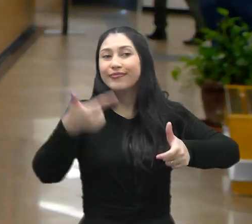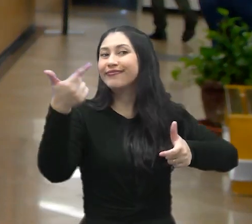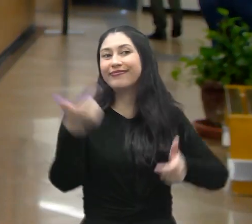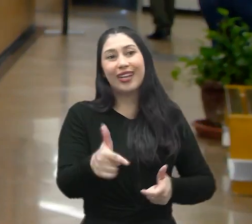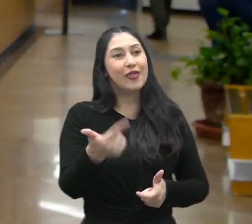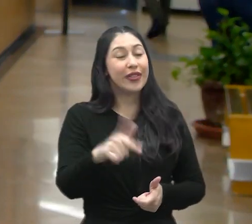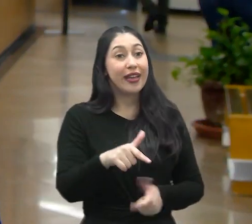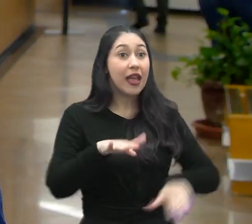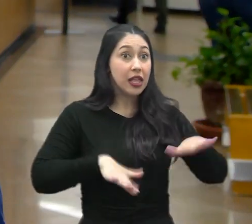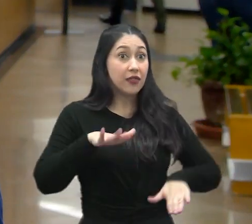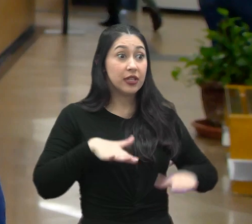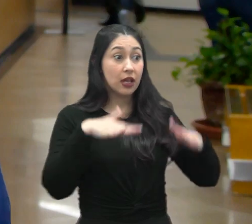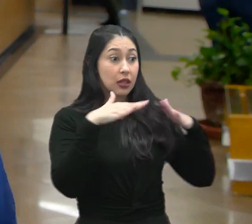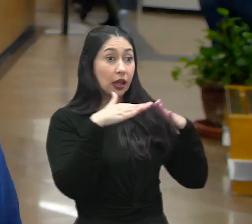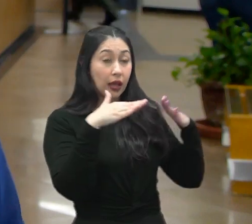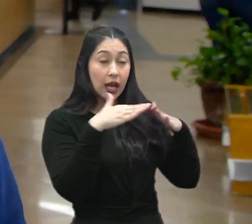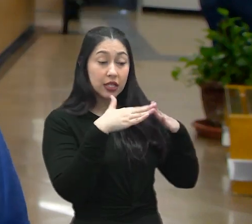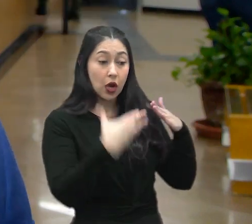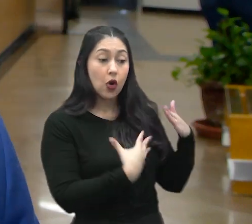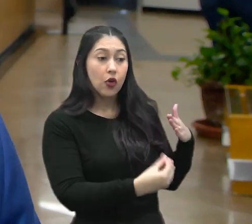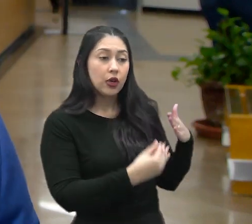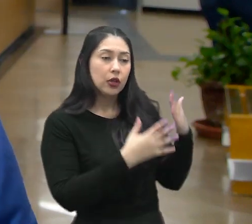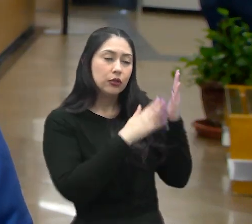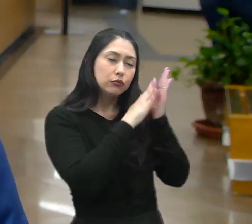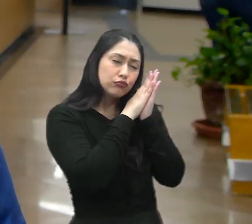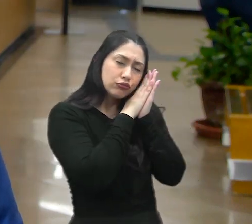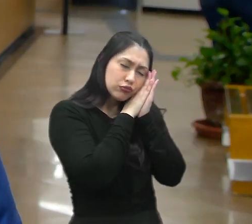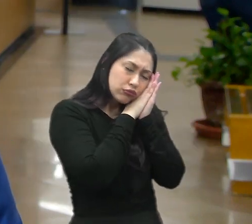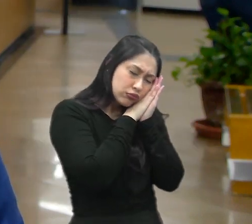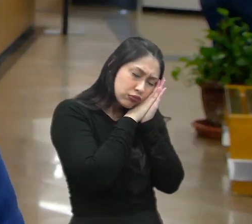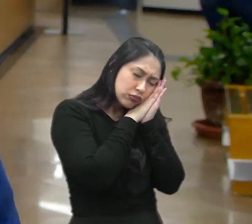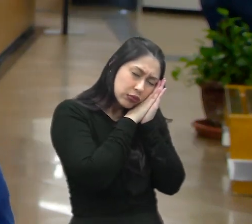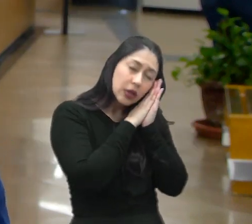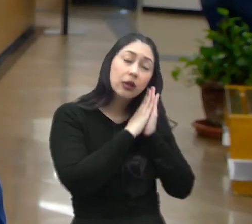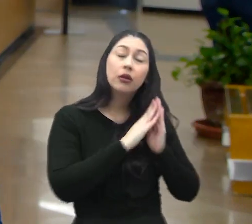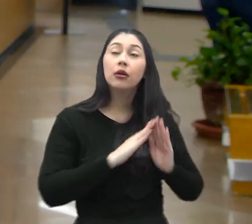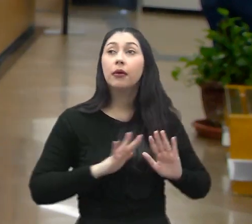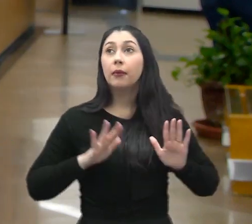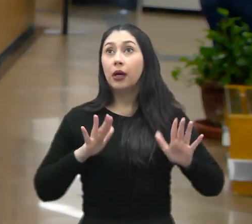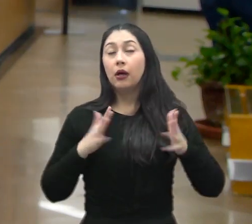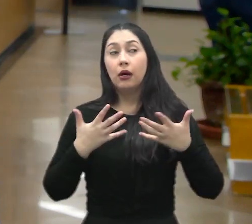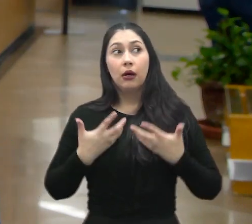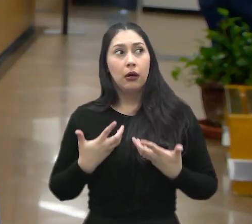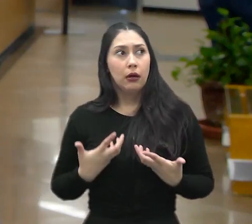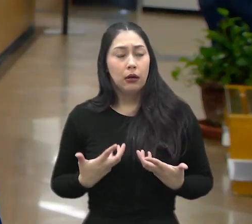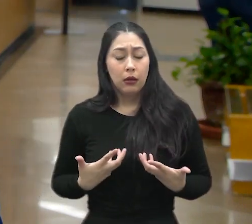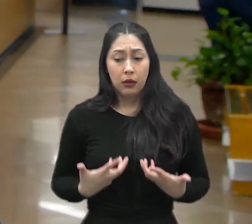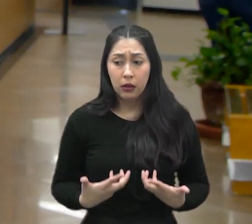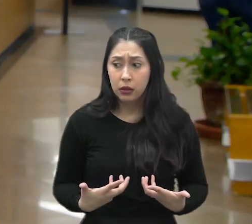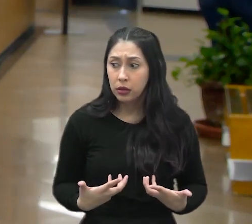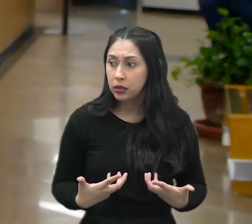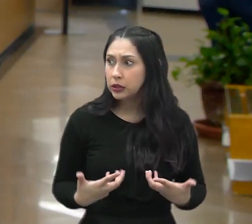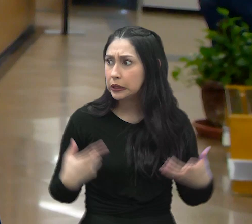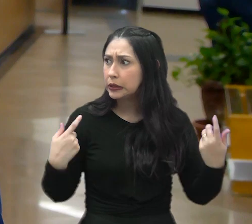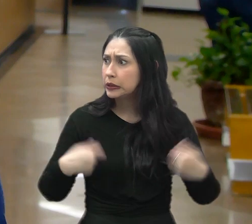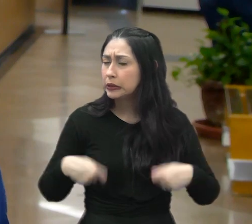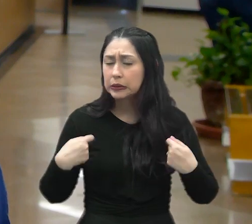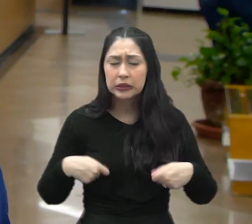ligar. Né? Ou se ela está em casa com seu filho descansando e nesse momento ela está ali